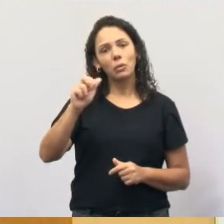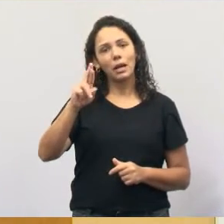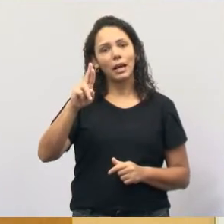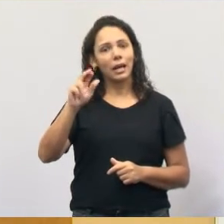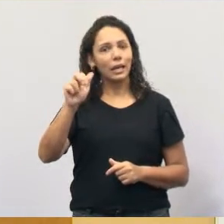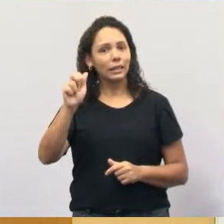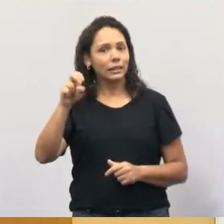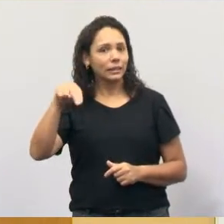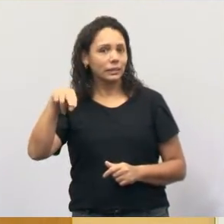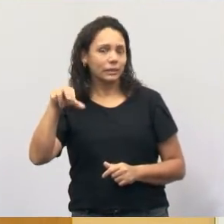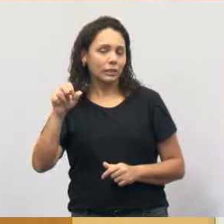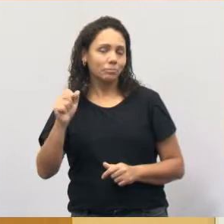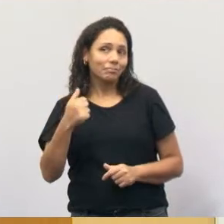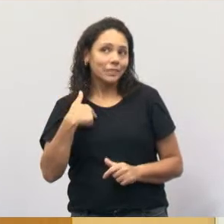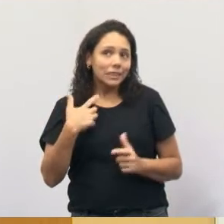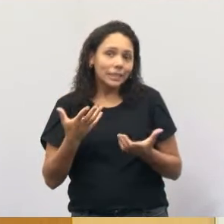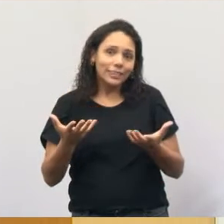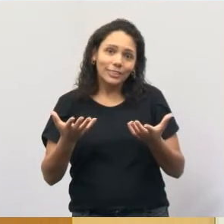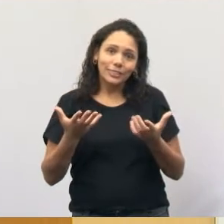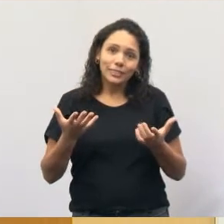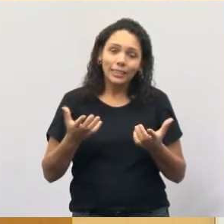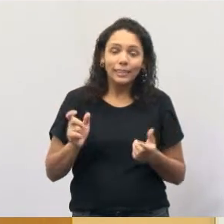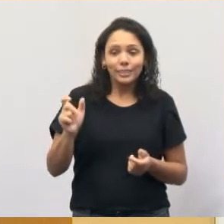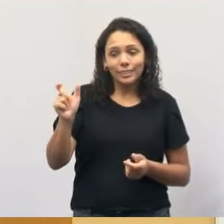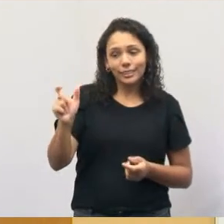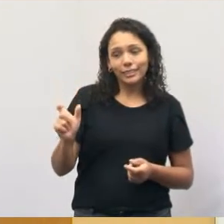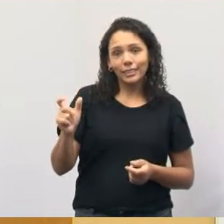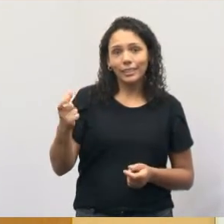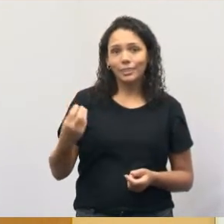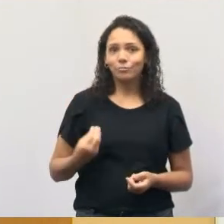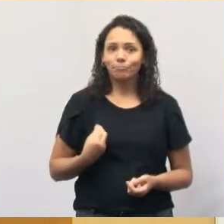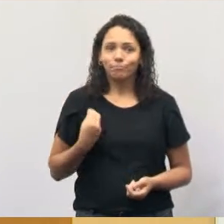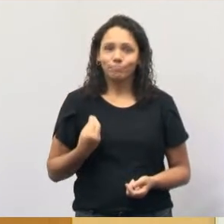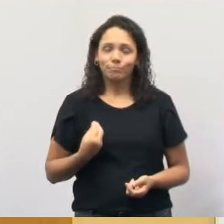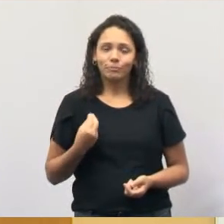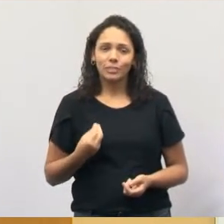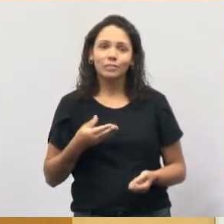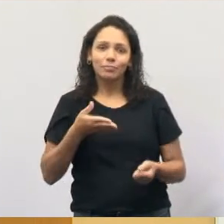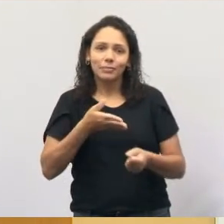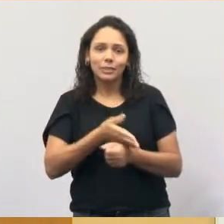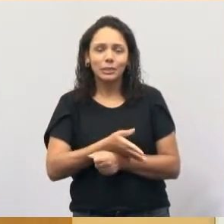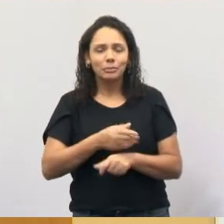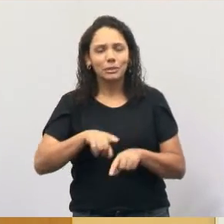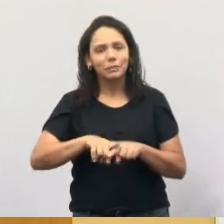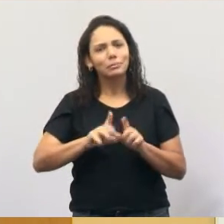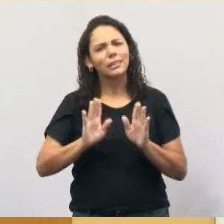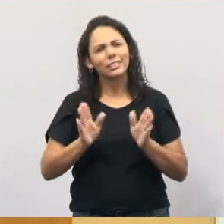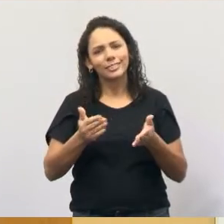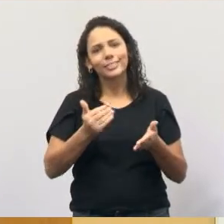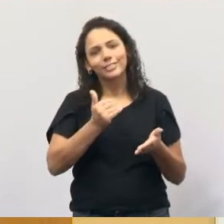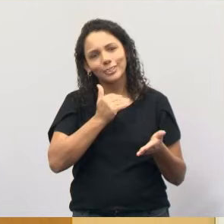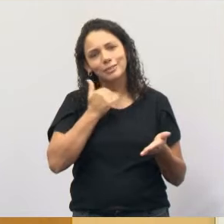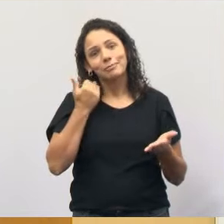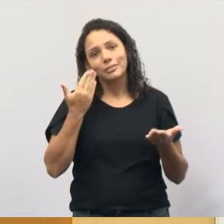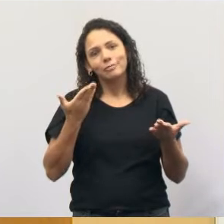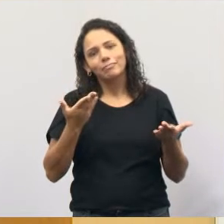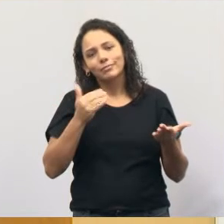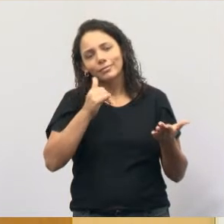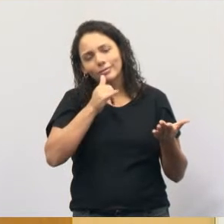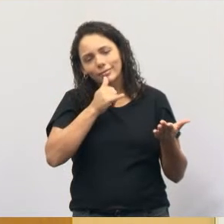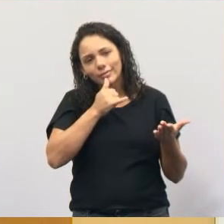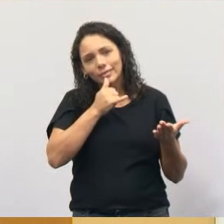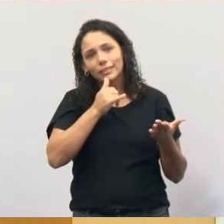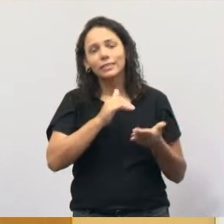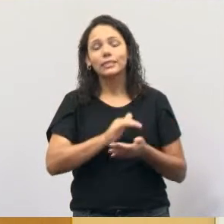um homenageado aqui, ao vivo e em cores, como a vida dele foi.